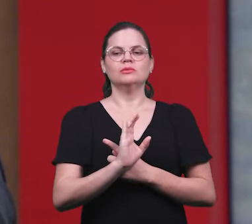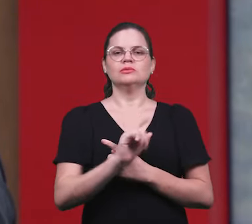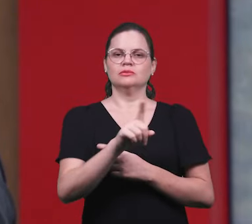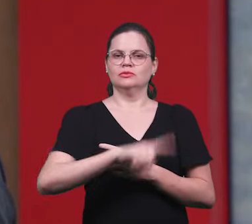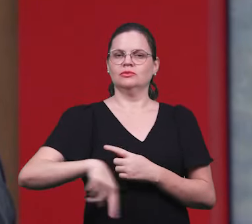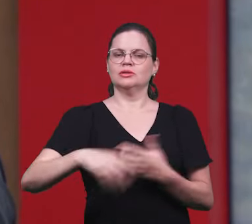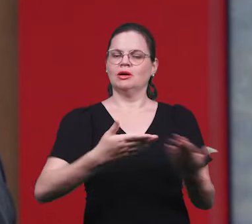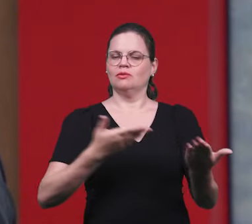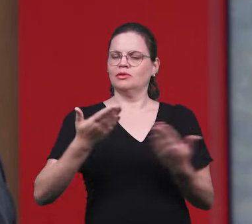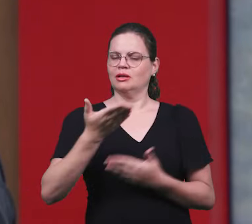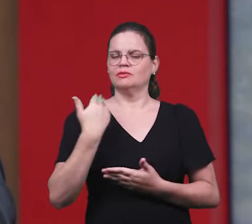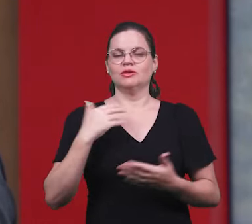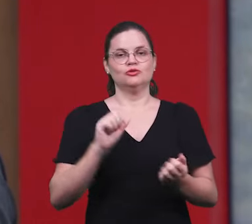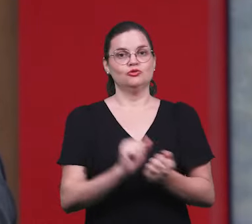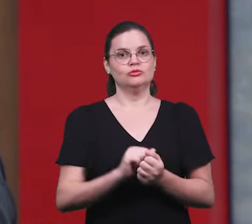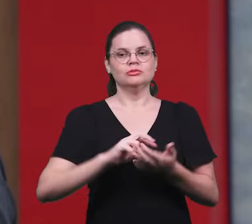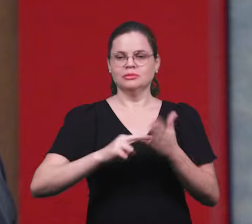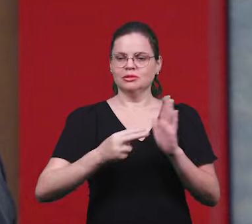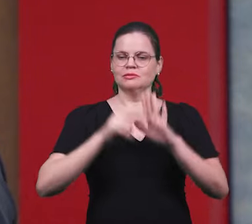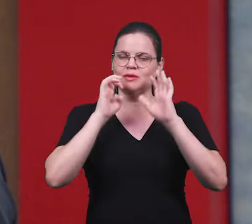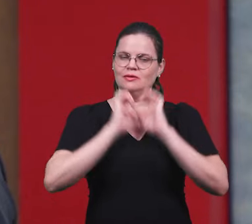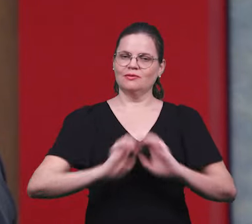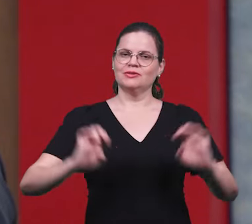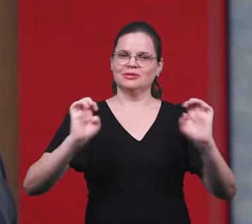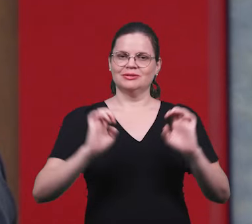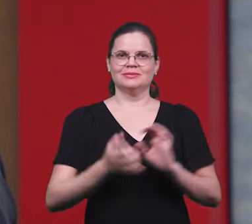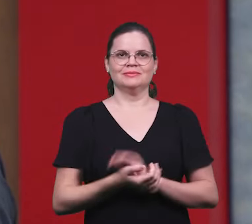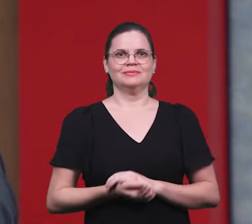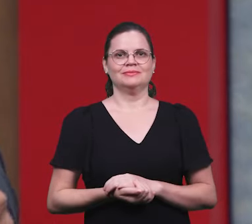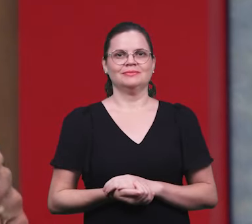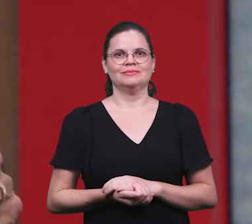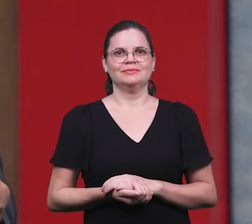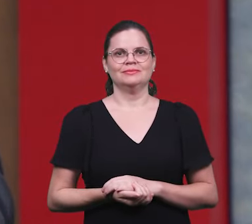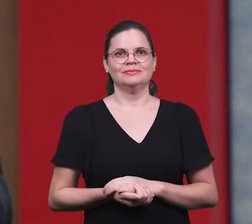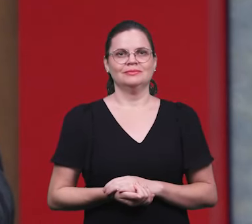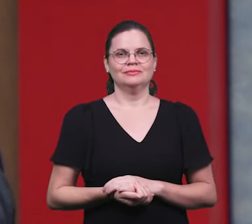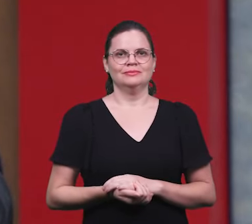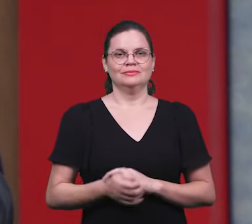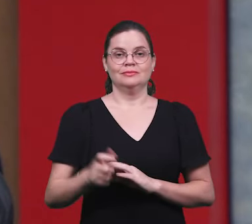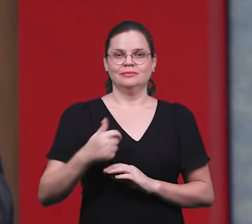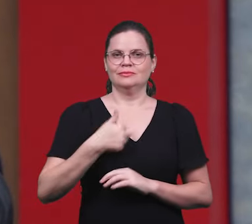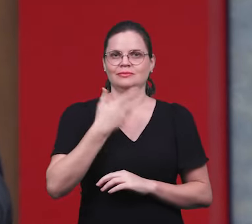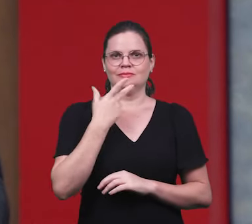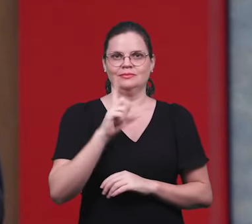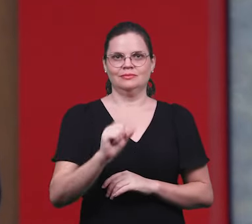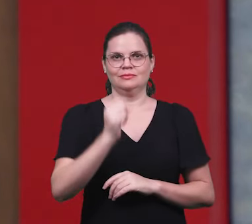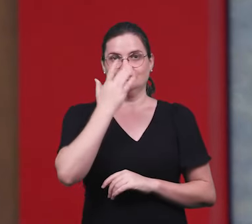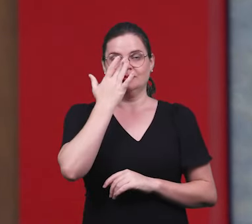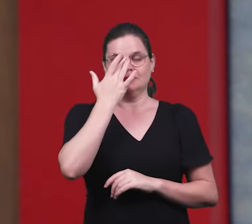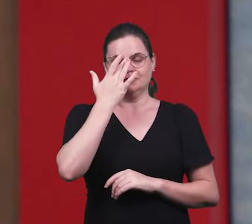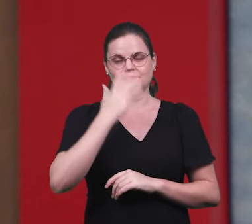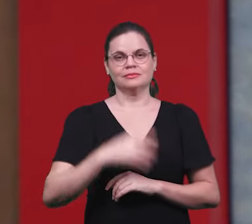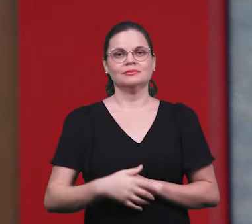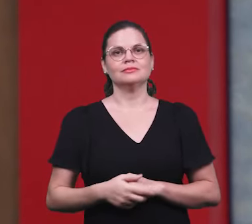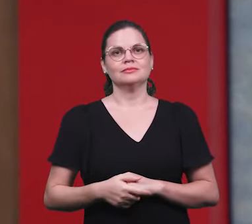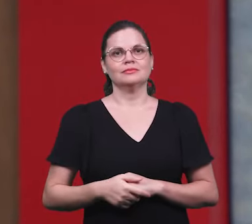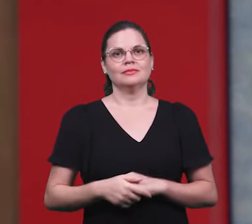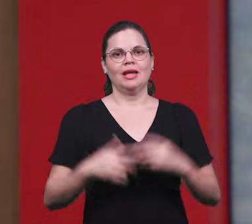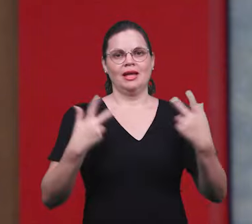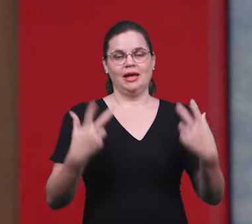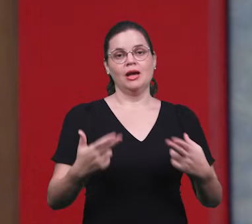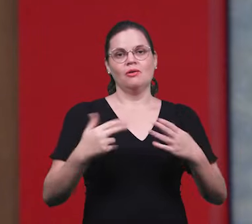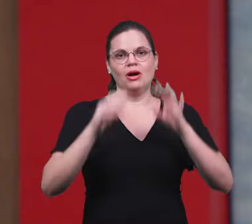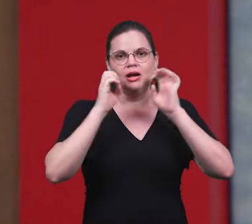estão convidados para participar. É uma evangelização. Então, eu digo até o seguinte, a gente deve fazer aquela evangelização de